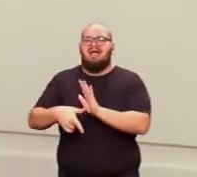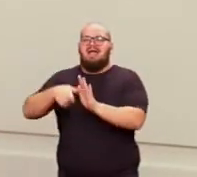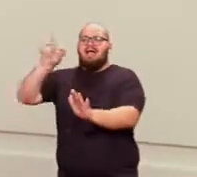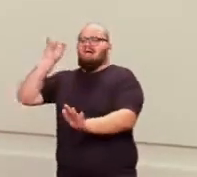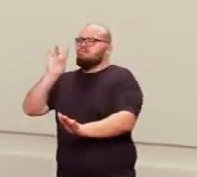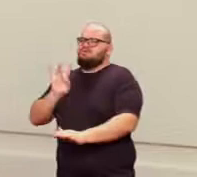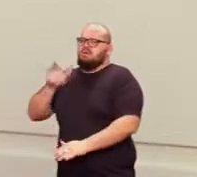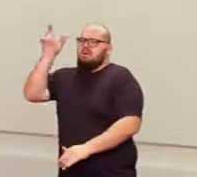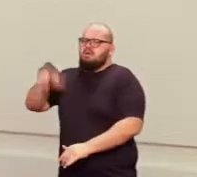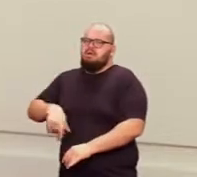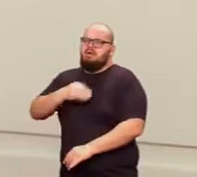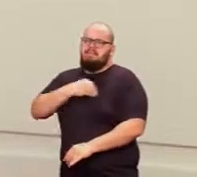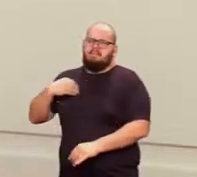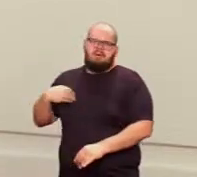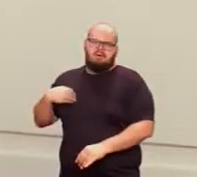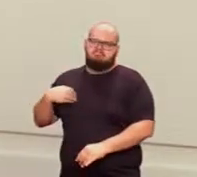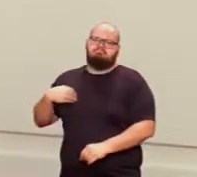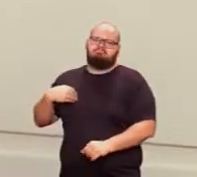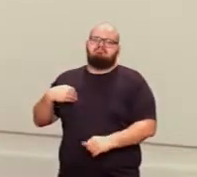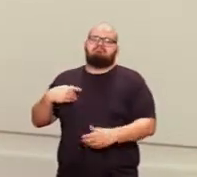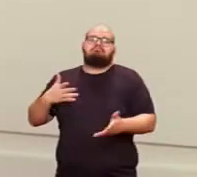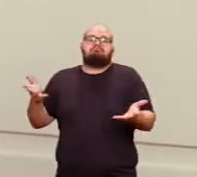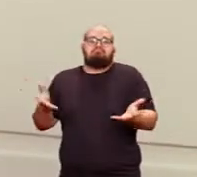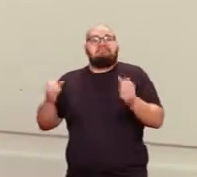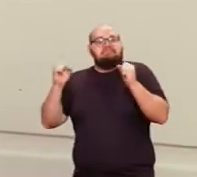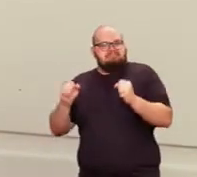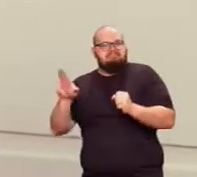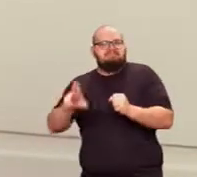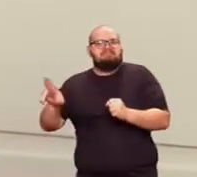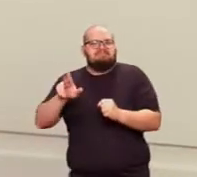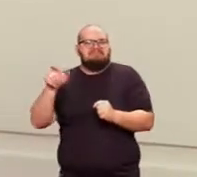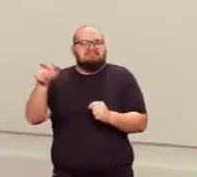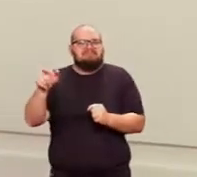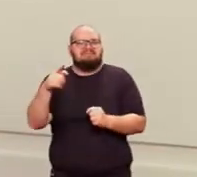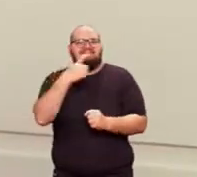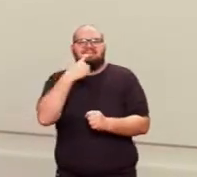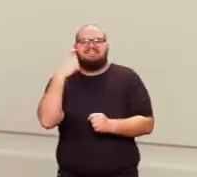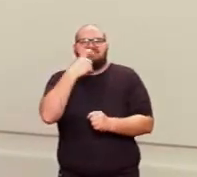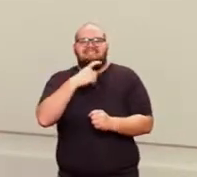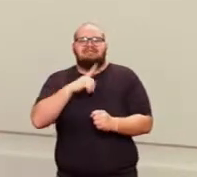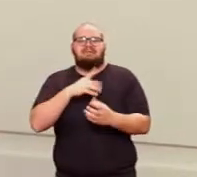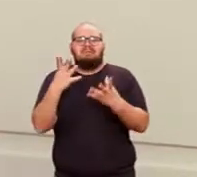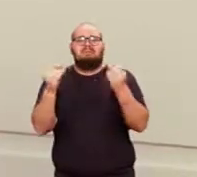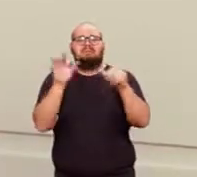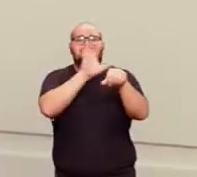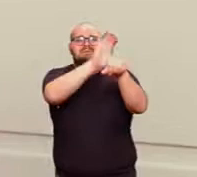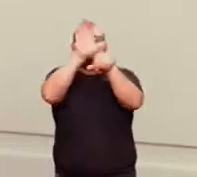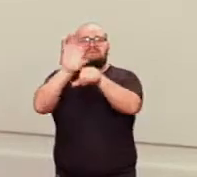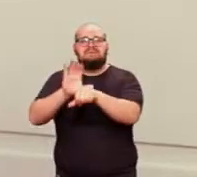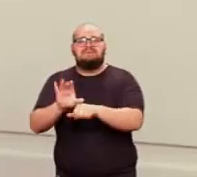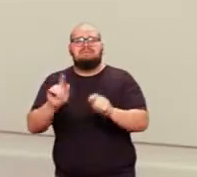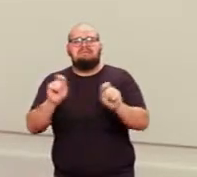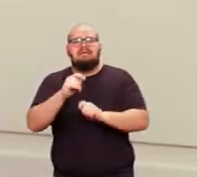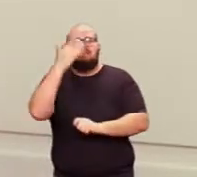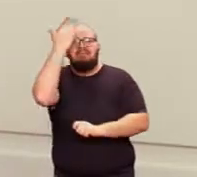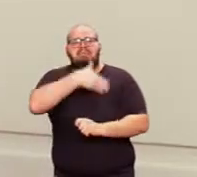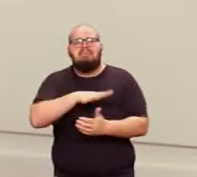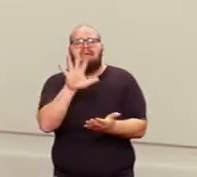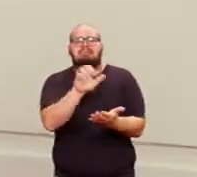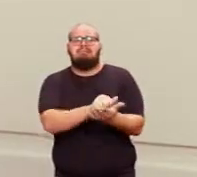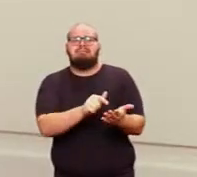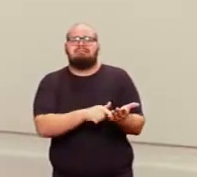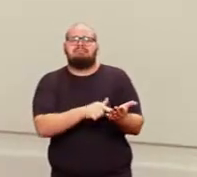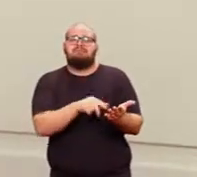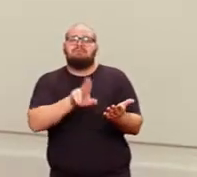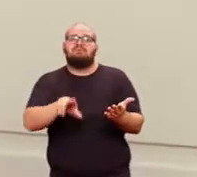antes era só pelo médico, Perfeito, a gente tem muitos cursos para credenciar dentistas